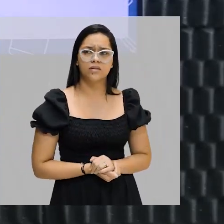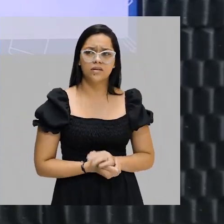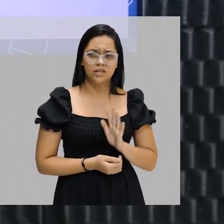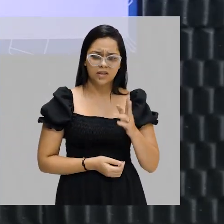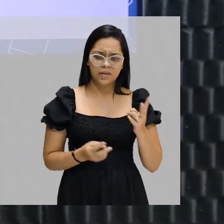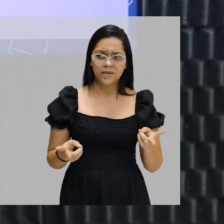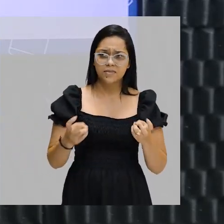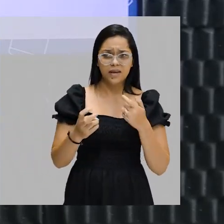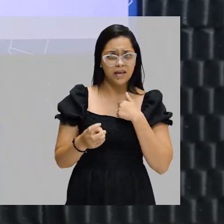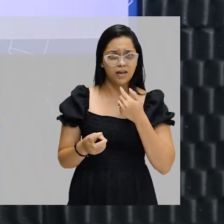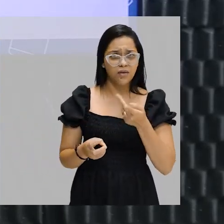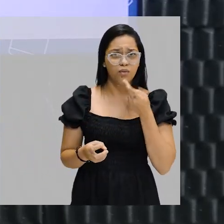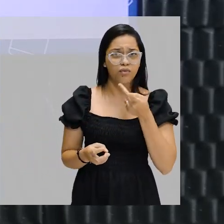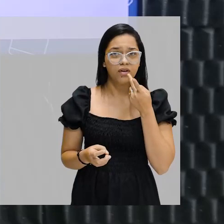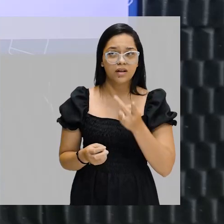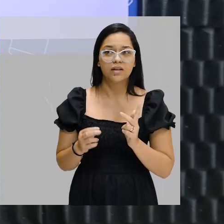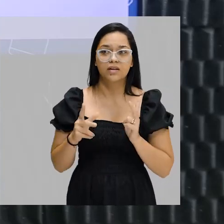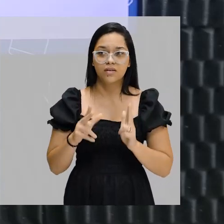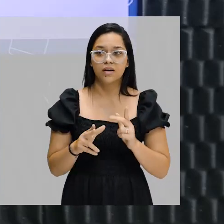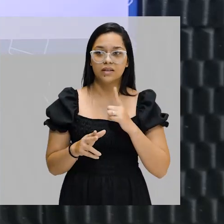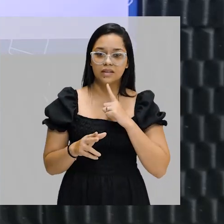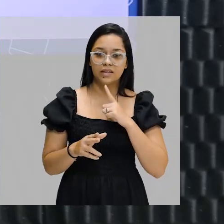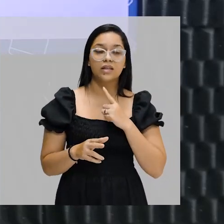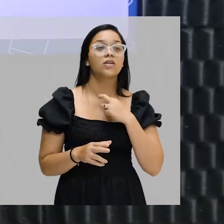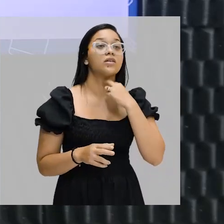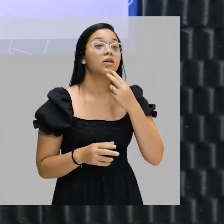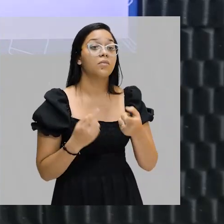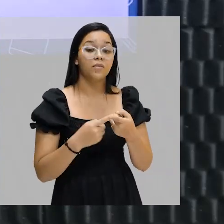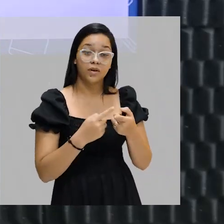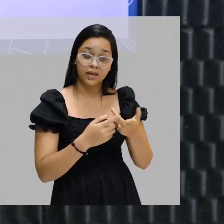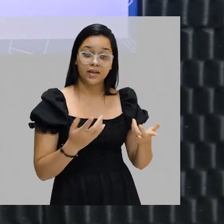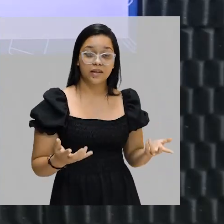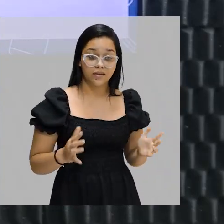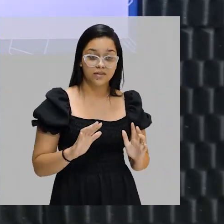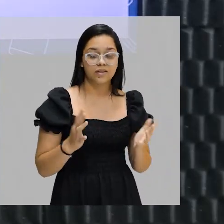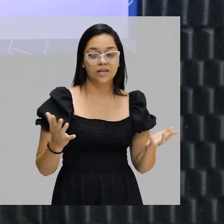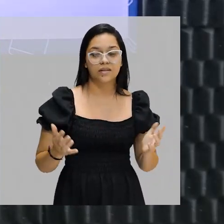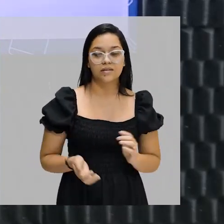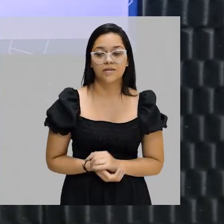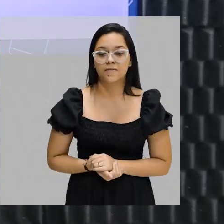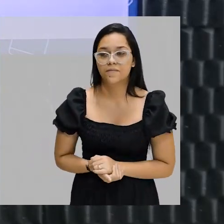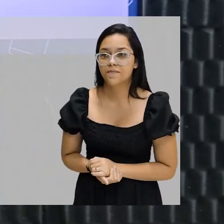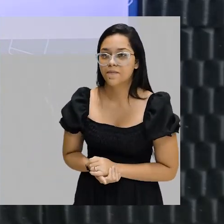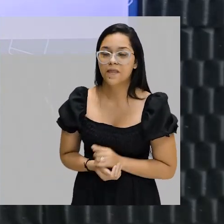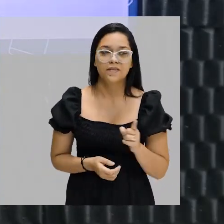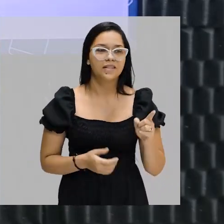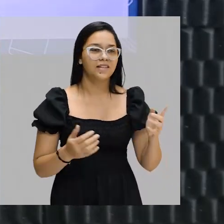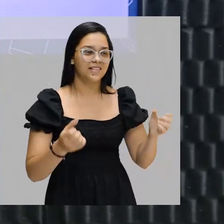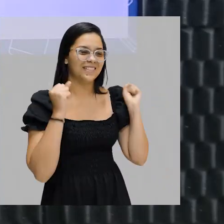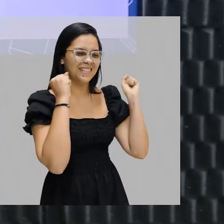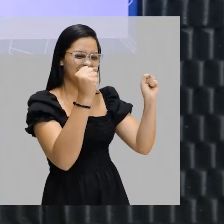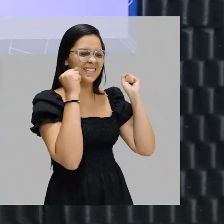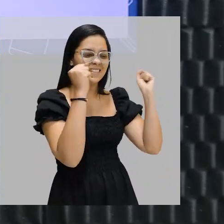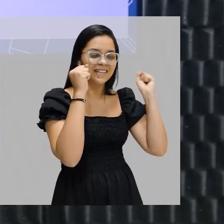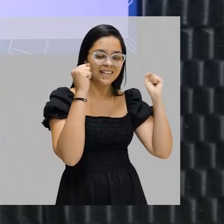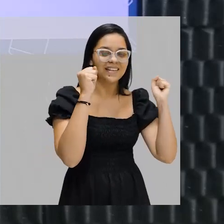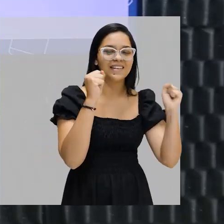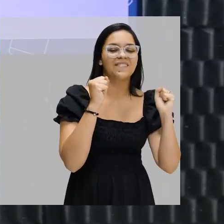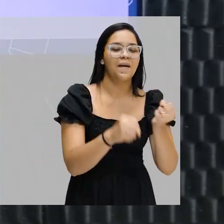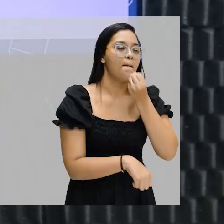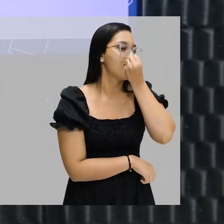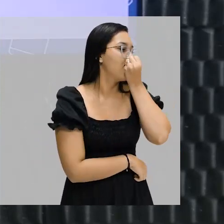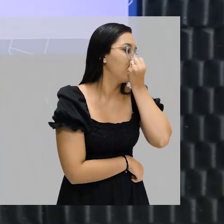tá percebendo que eu estou falando com entonação porque assim que funciona quando você tá alegria viva